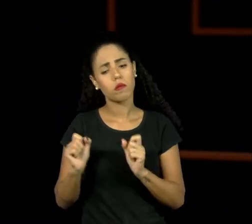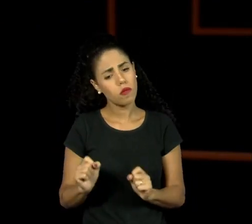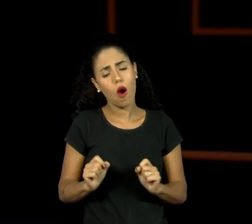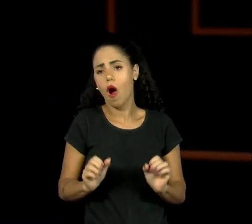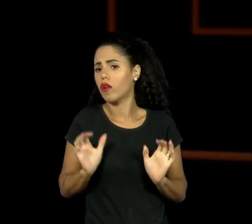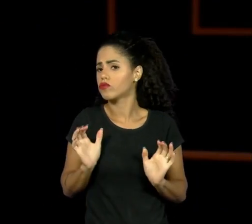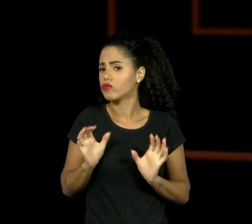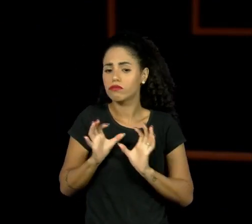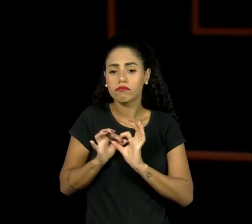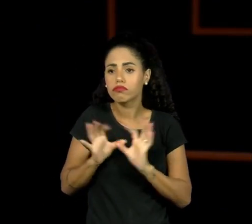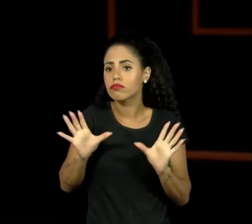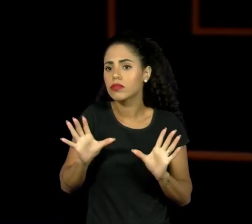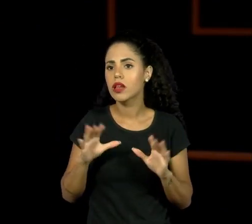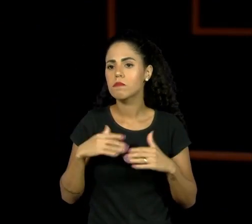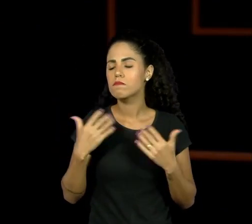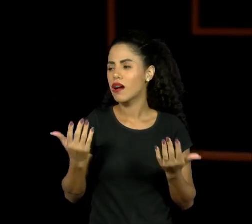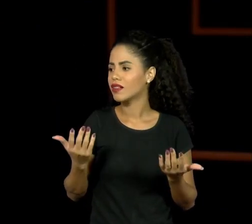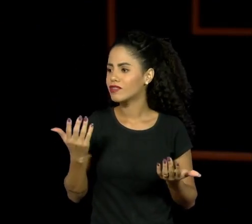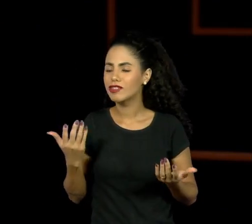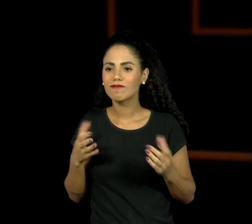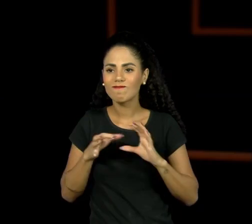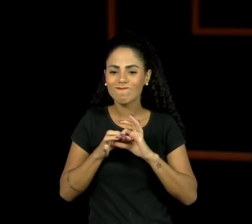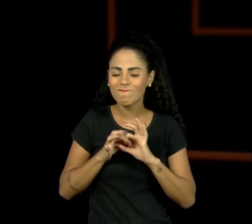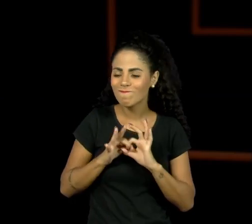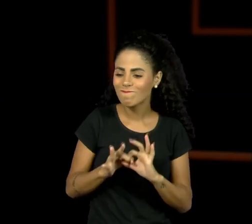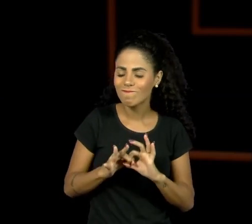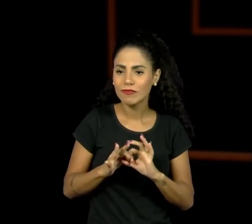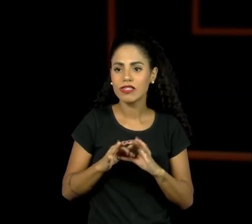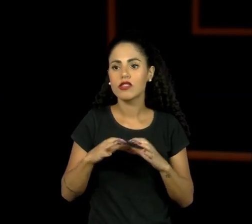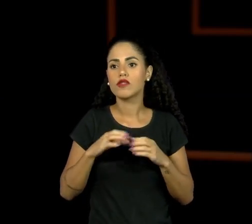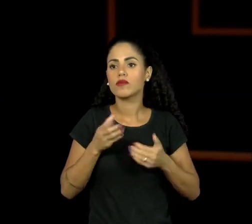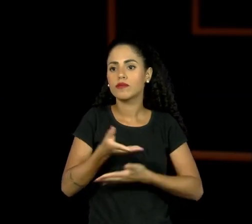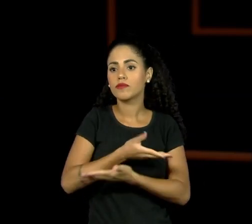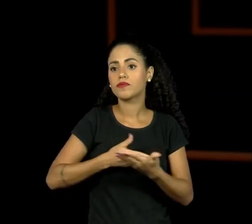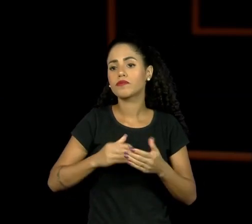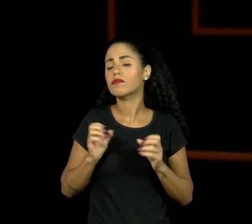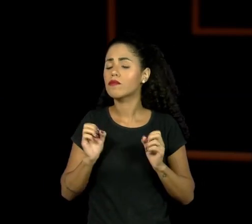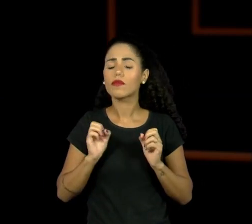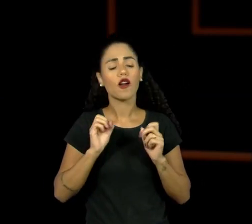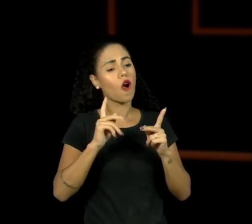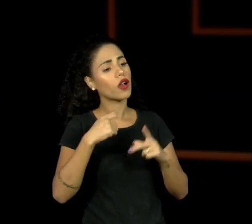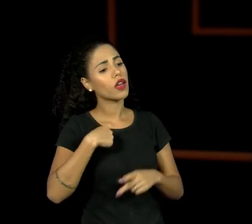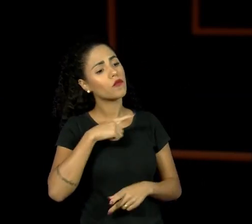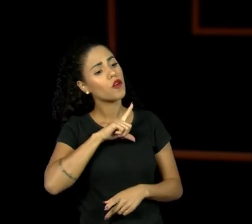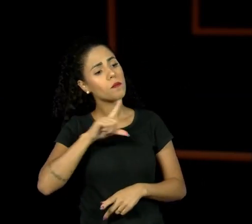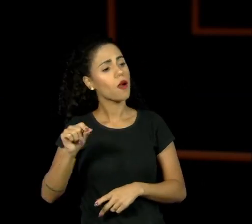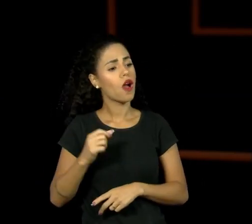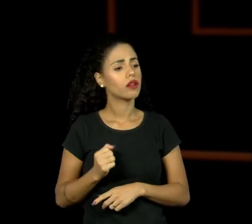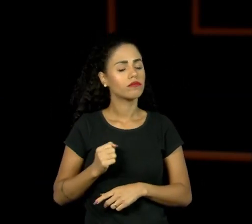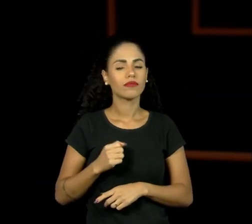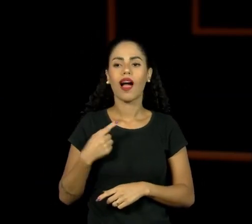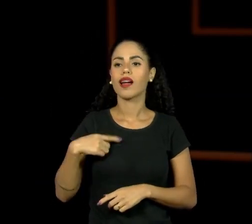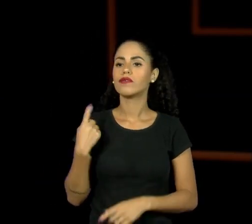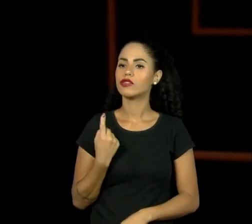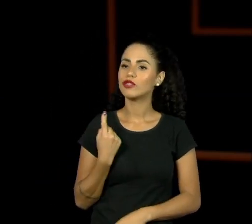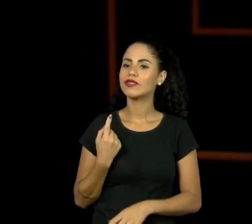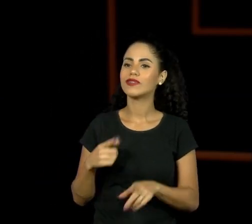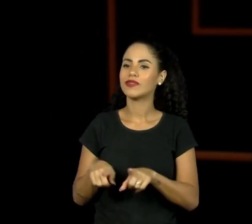tão intrínseca aquela relação. E aí o Moraes falou, então, tá bom, então eu saio. E ele vai e faz a carreira